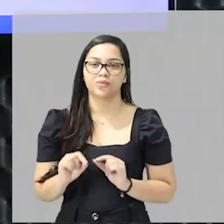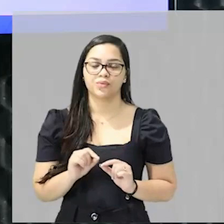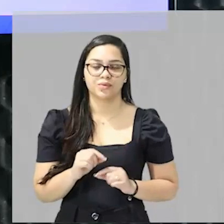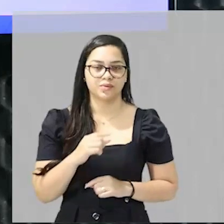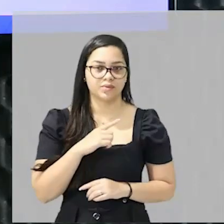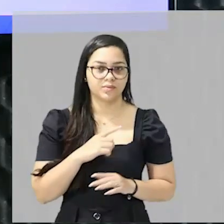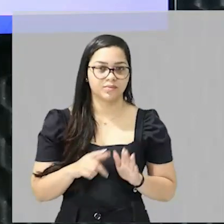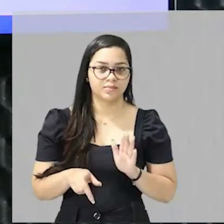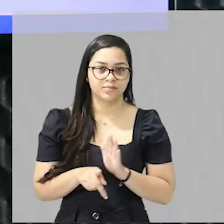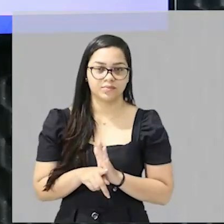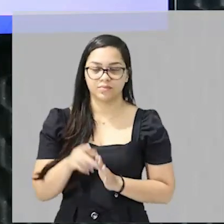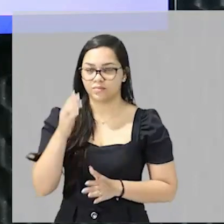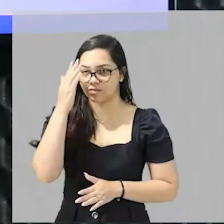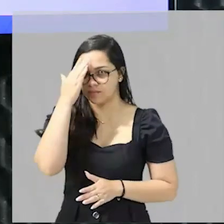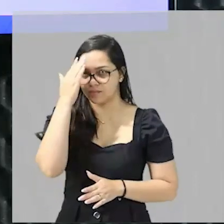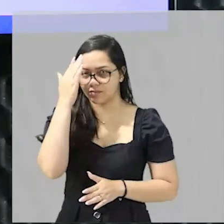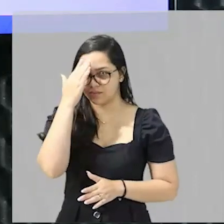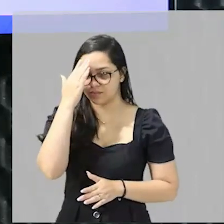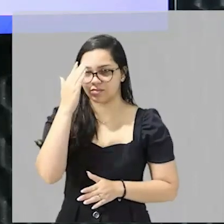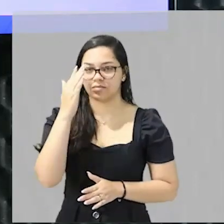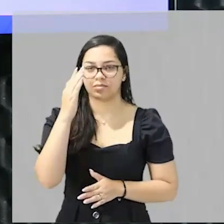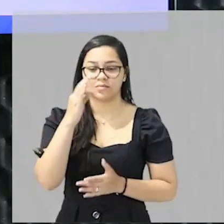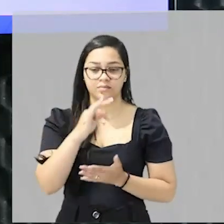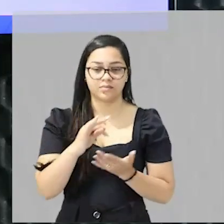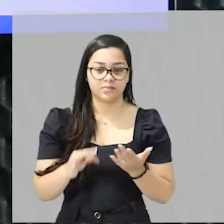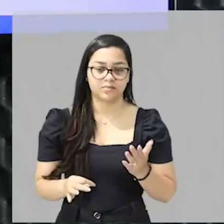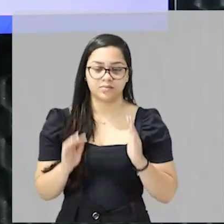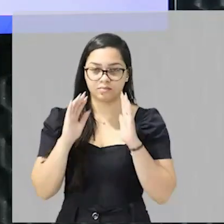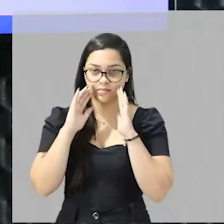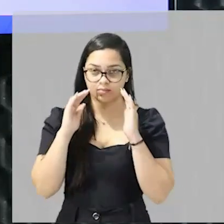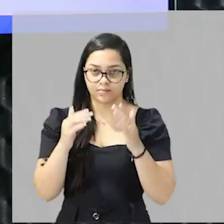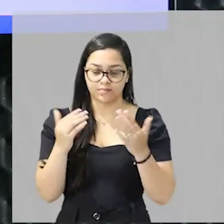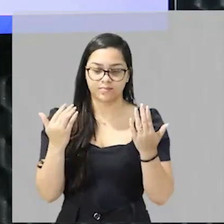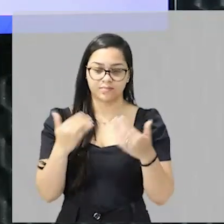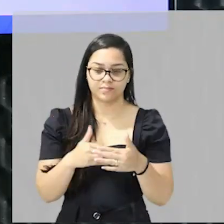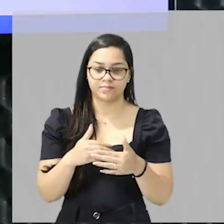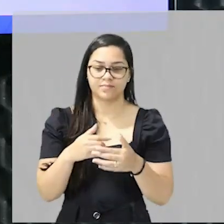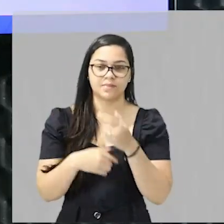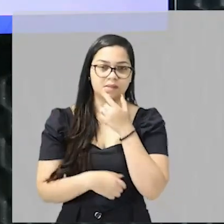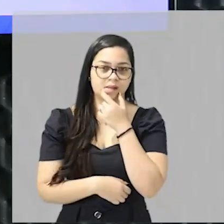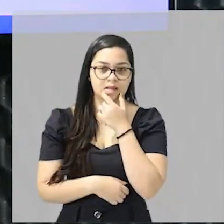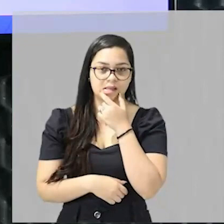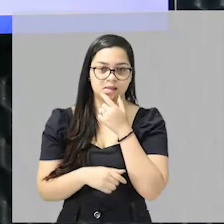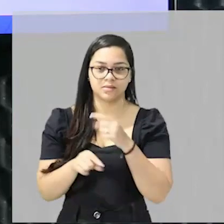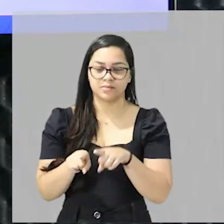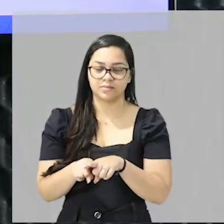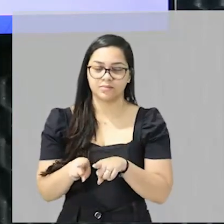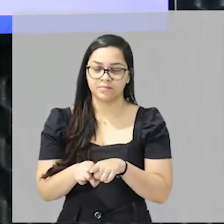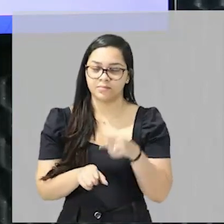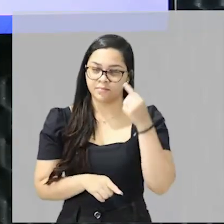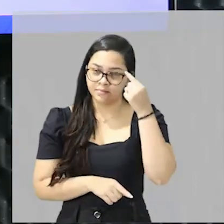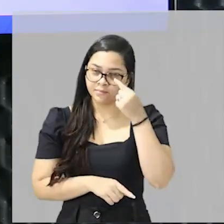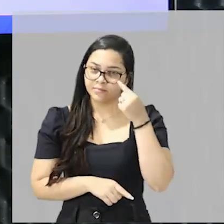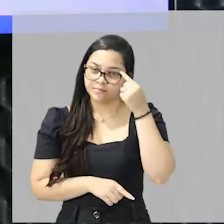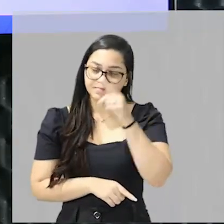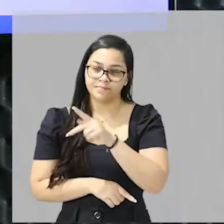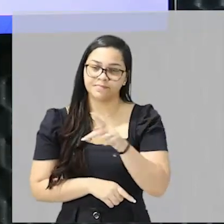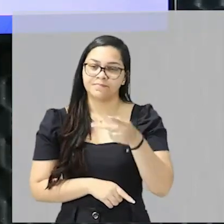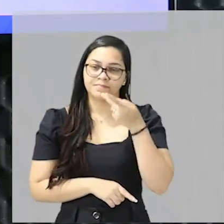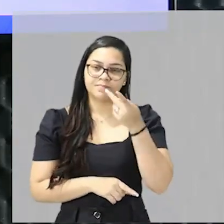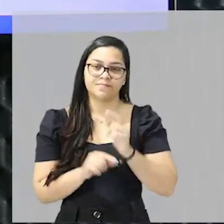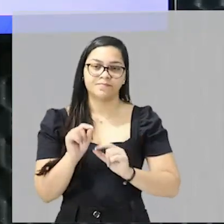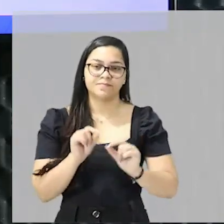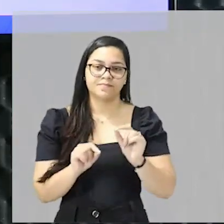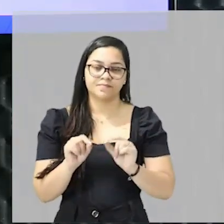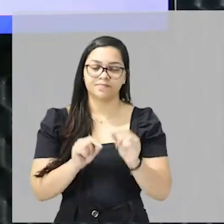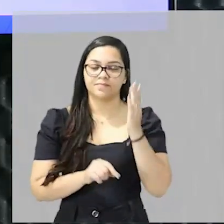de interpretação textual. O foco da prova de inglês e também da de espanhol, que a professora fala para vocês, é interpretação de